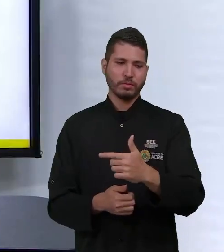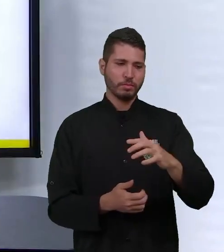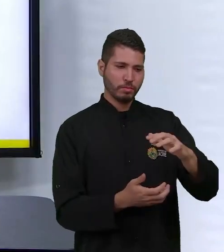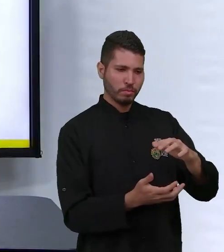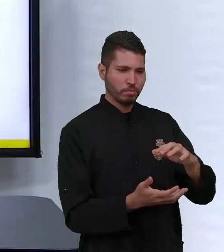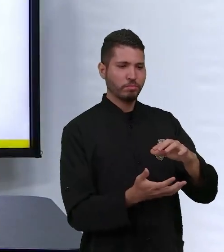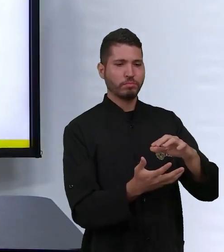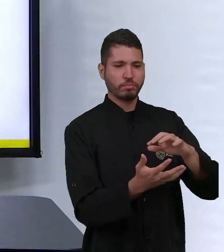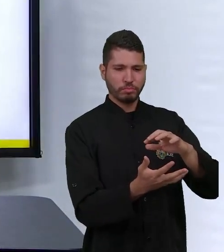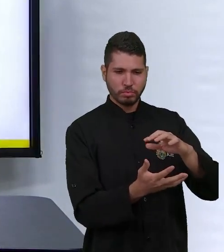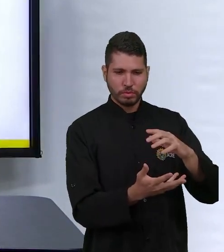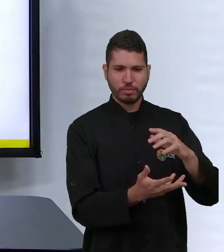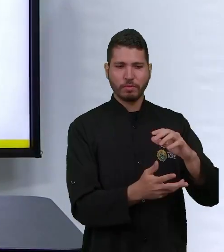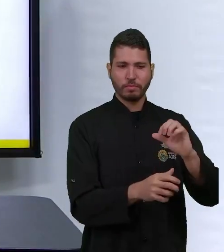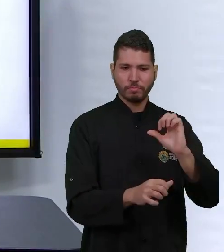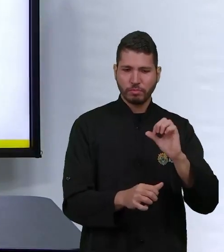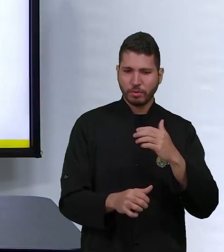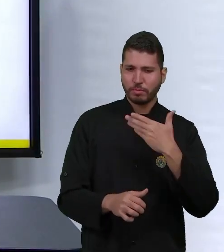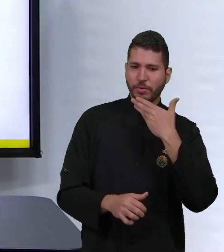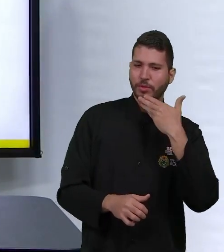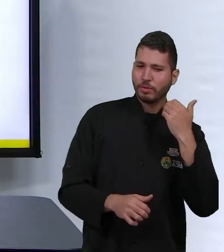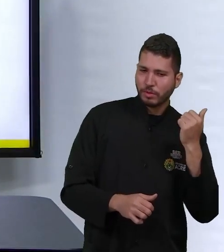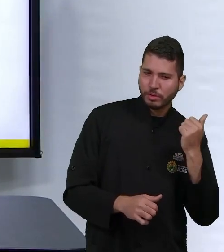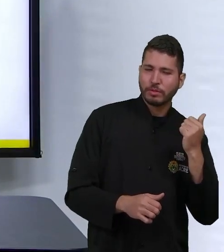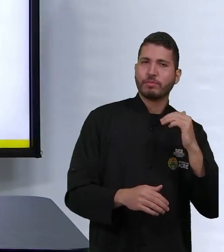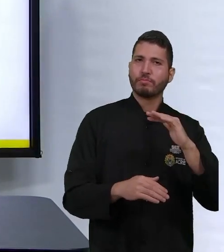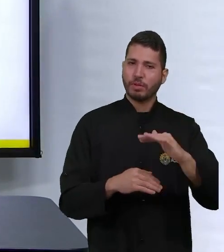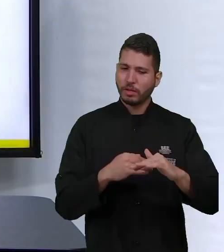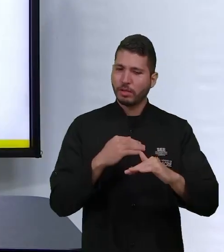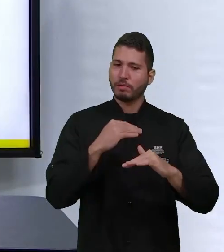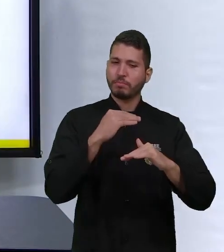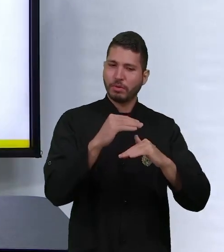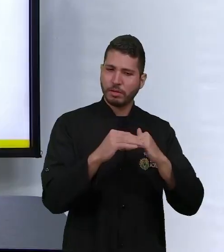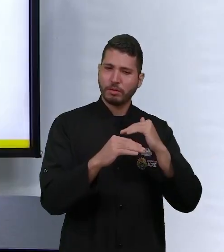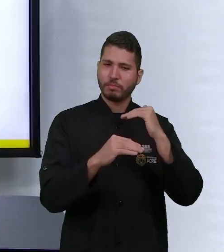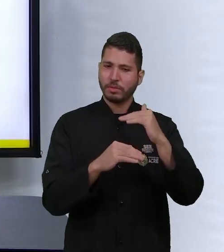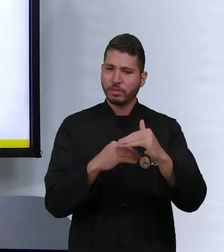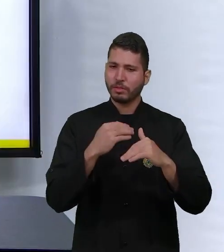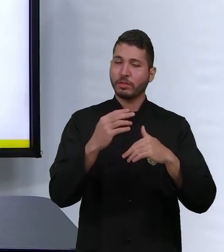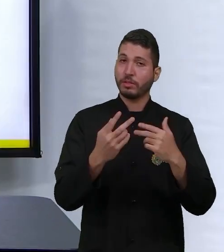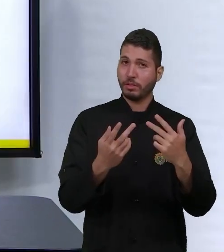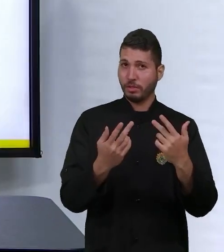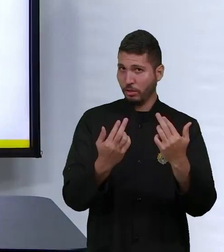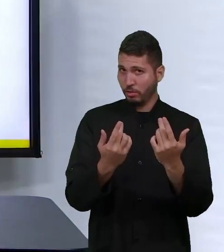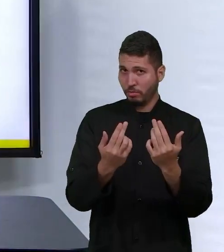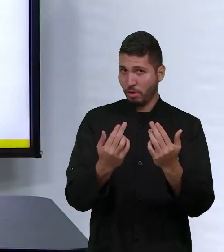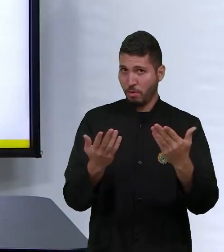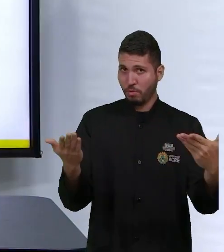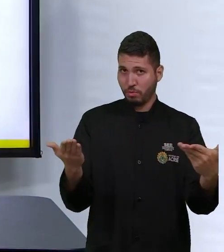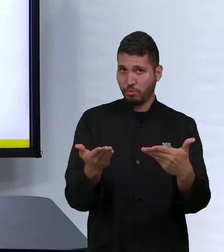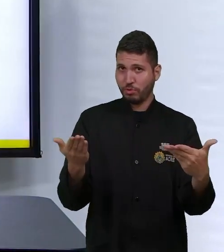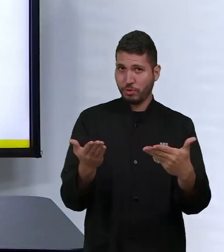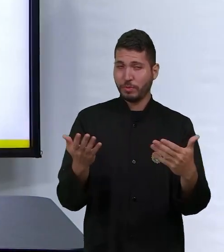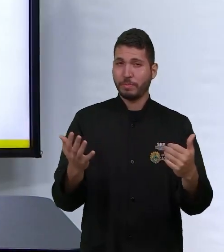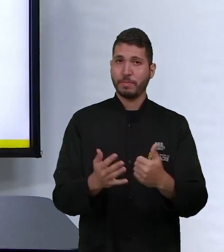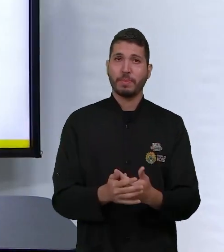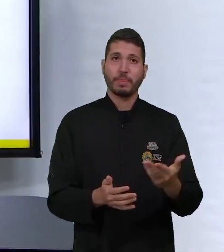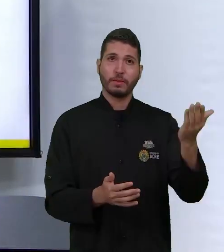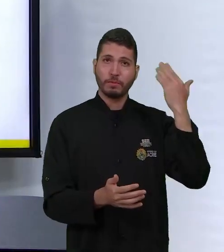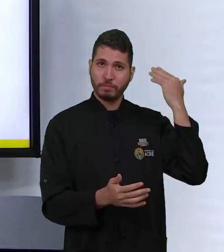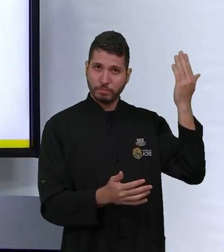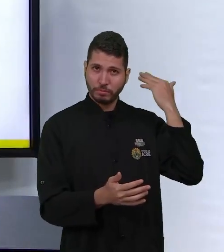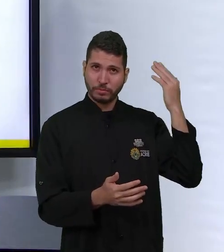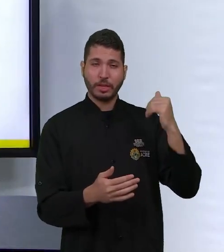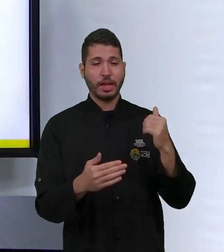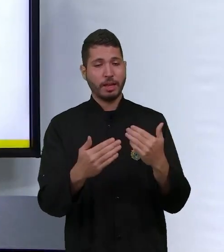aperfeiçoando, foram mudando com o tempo. É assim até hoje. A gente escrevia antigamente numa máquina de datilografar. As provas